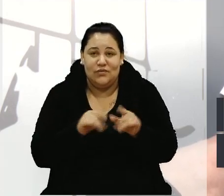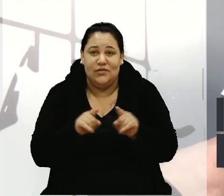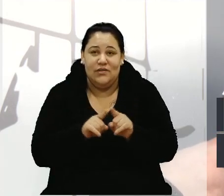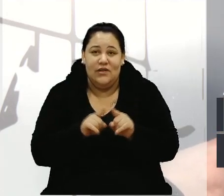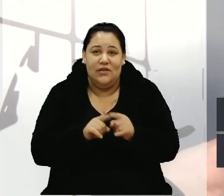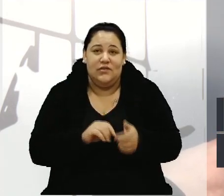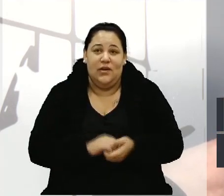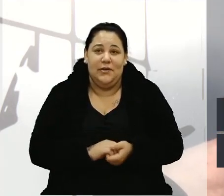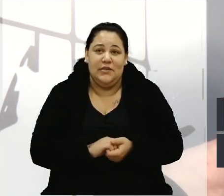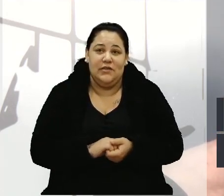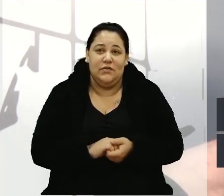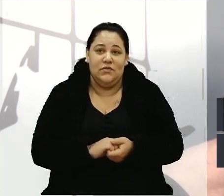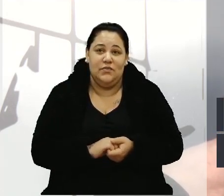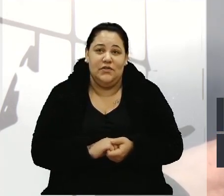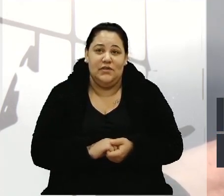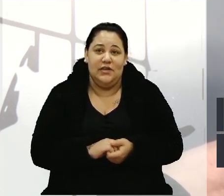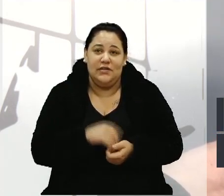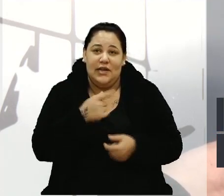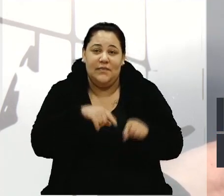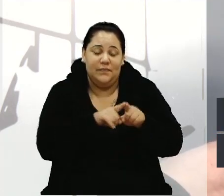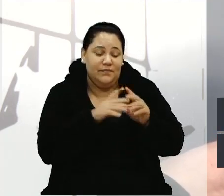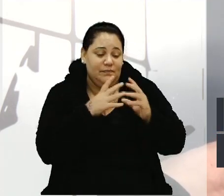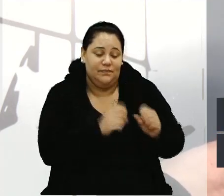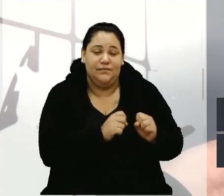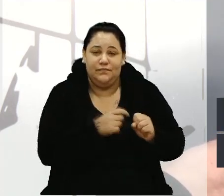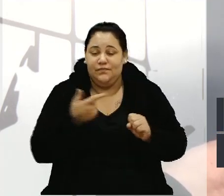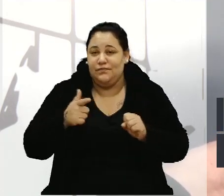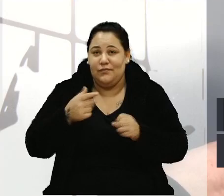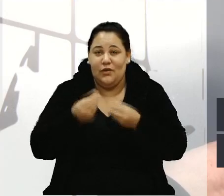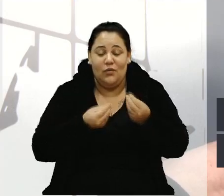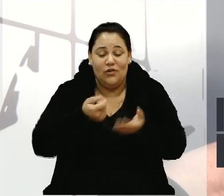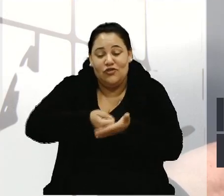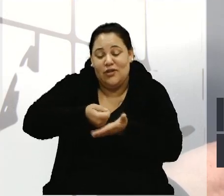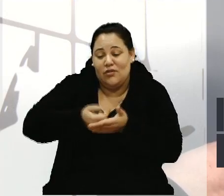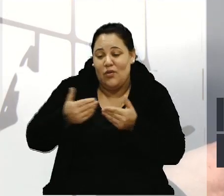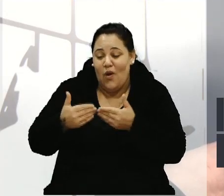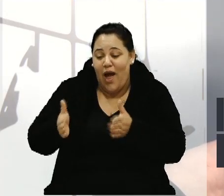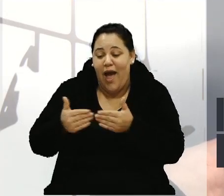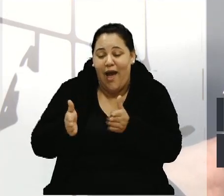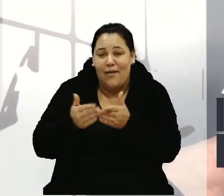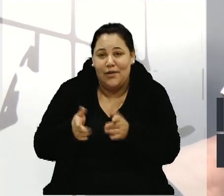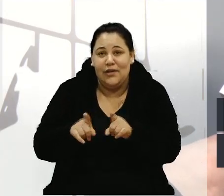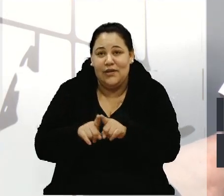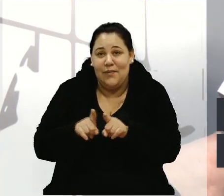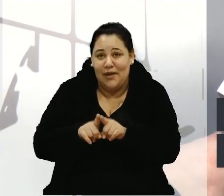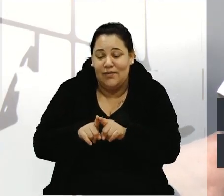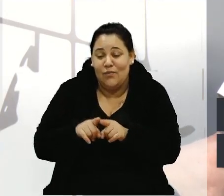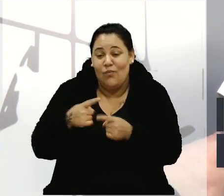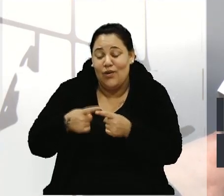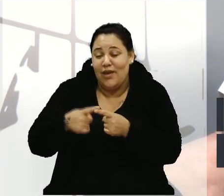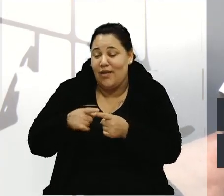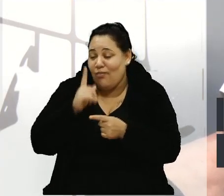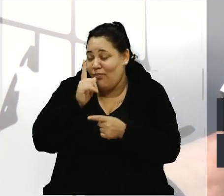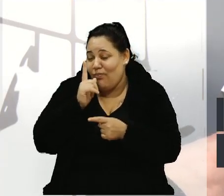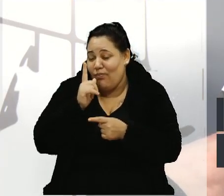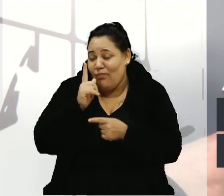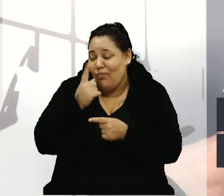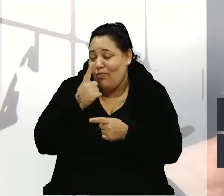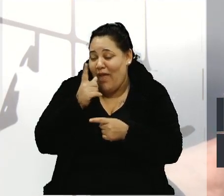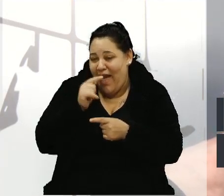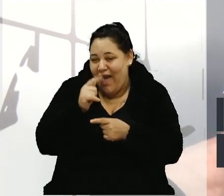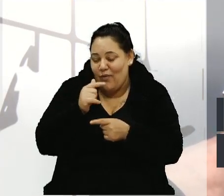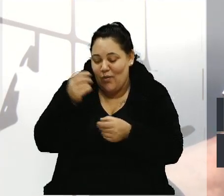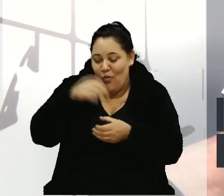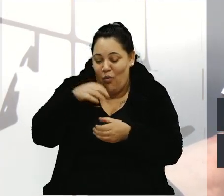Secretaria de obras enfim tentou abrir esses canos que estavam entupidos e e ocasionou que eles estão